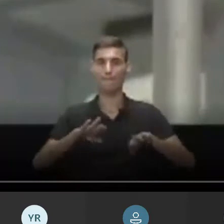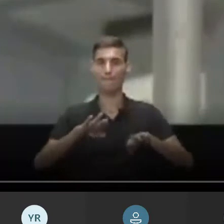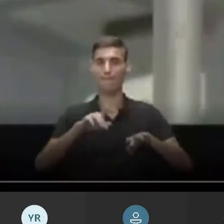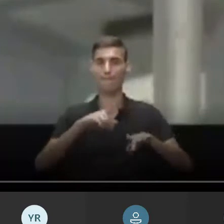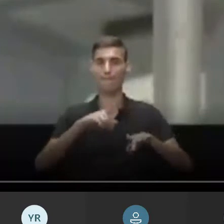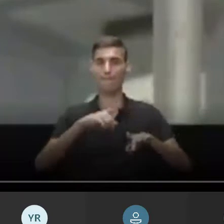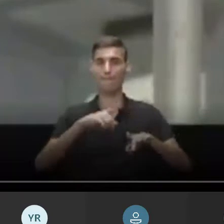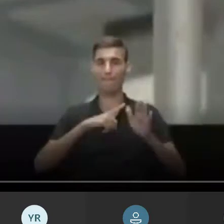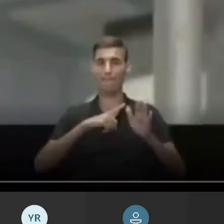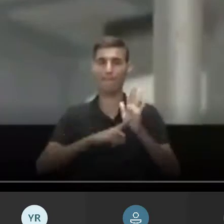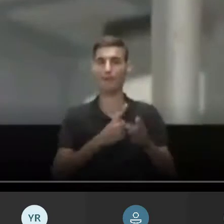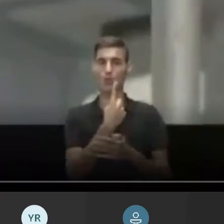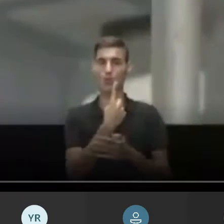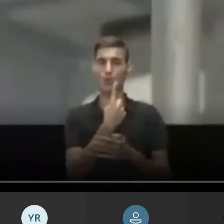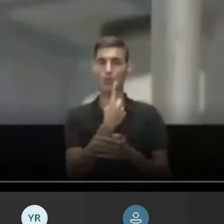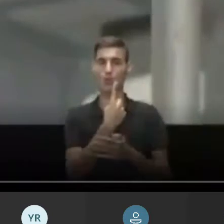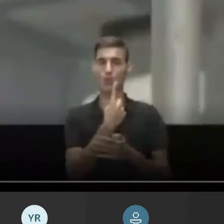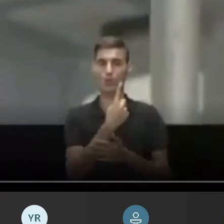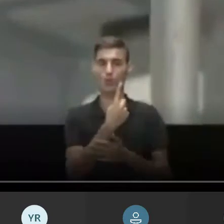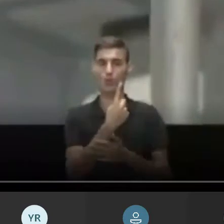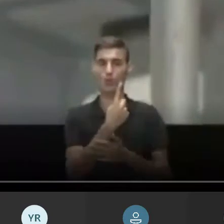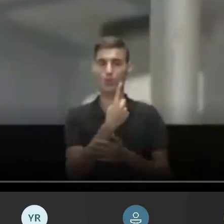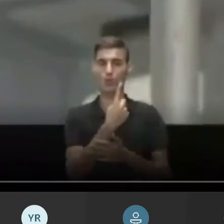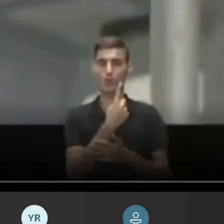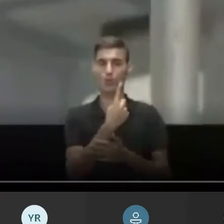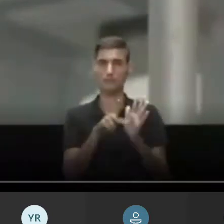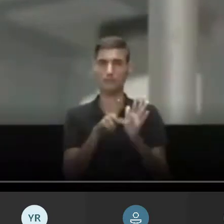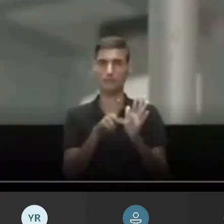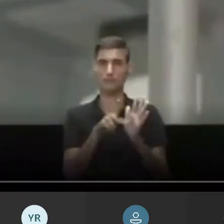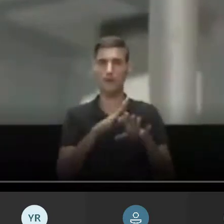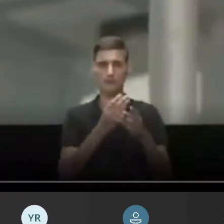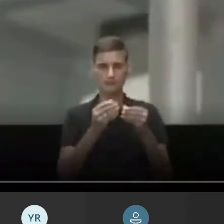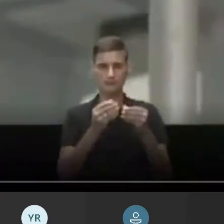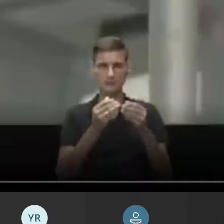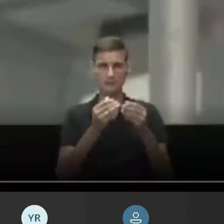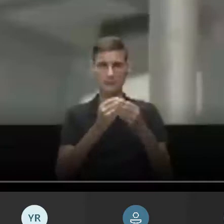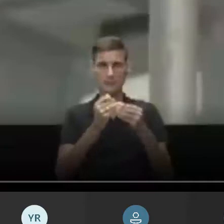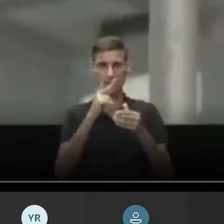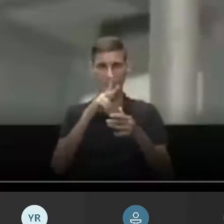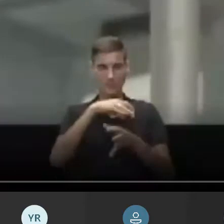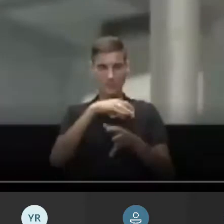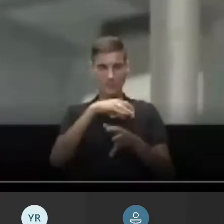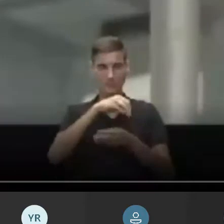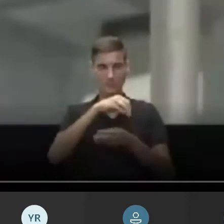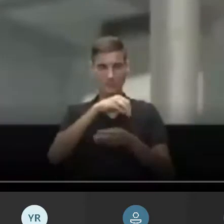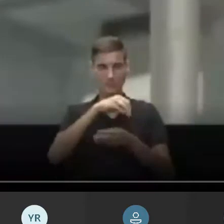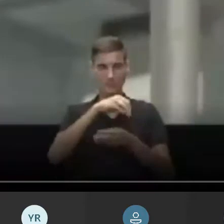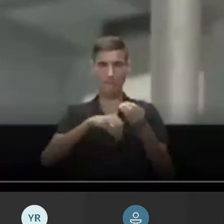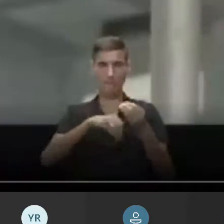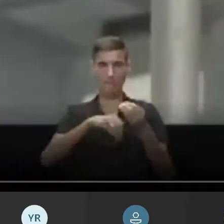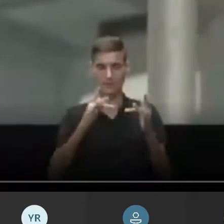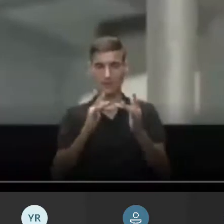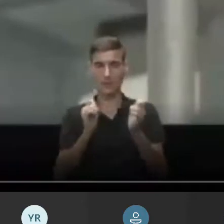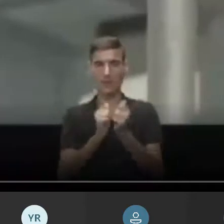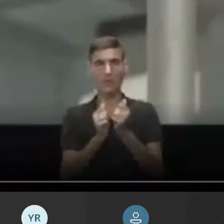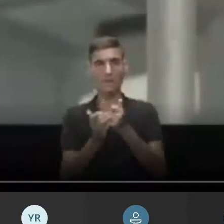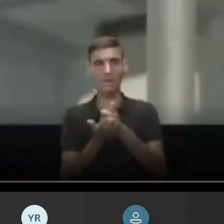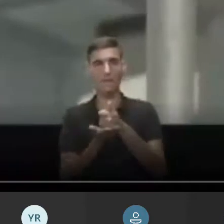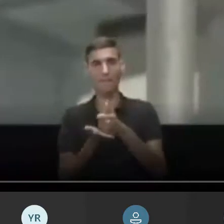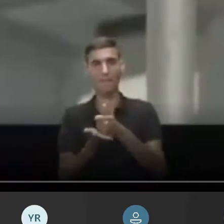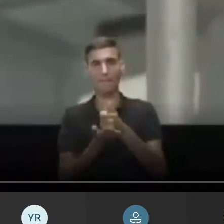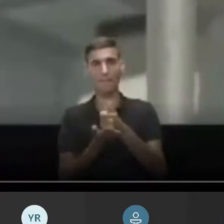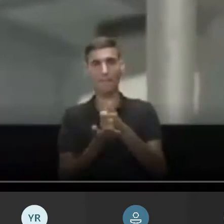estão divididas, né? Observe que tem tipo uma película, né, entre elas duas. É o local onde elas se